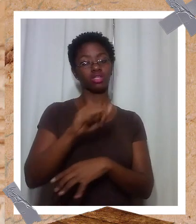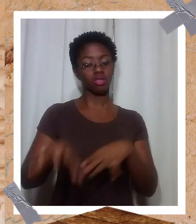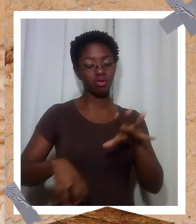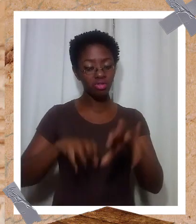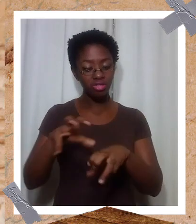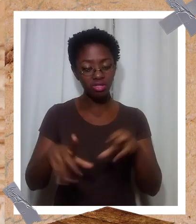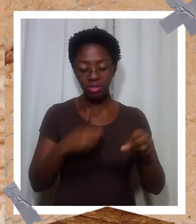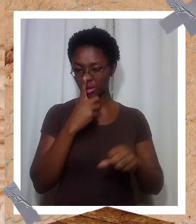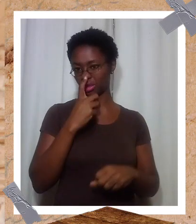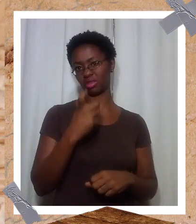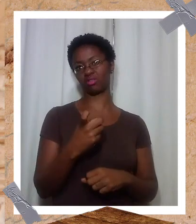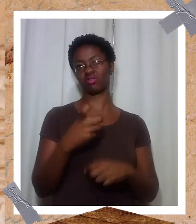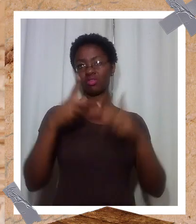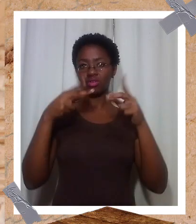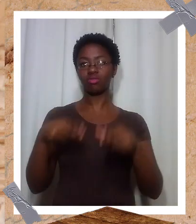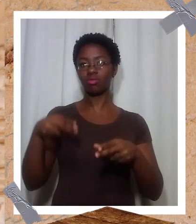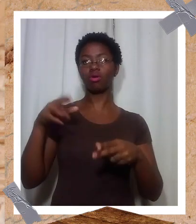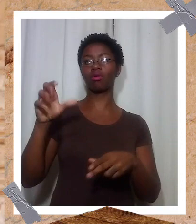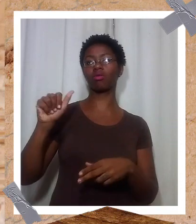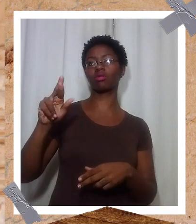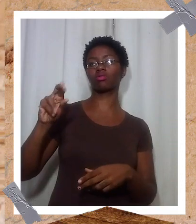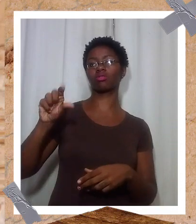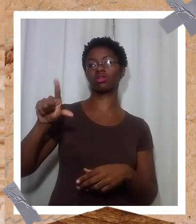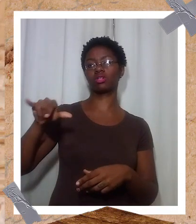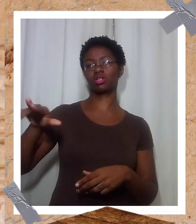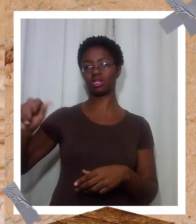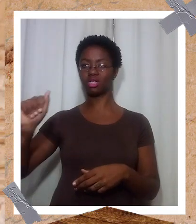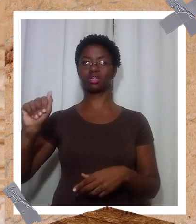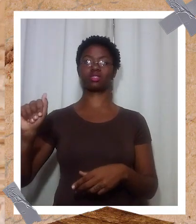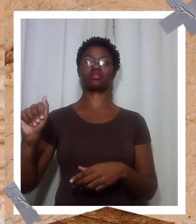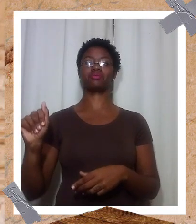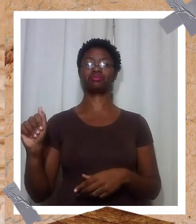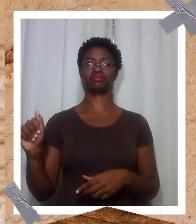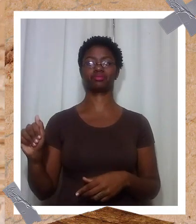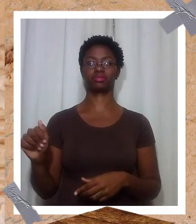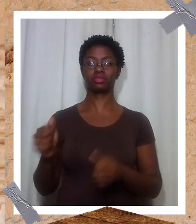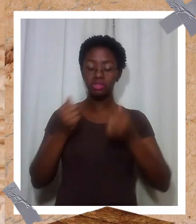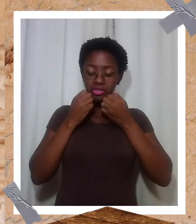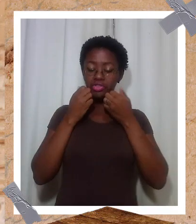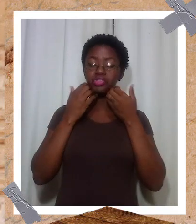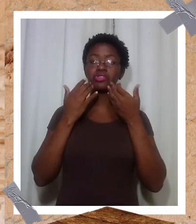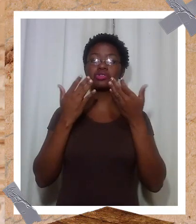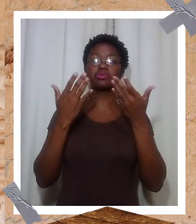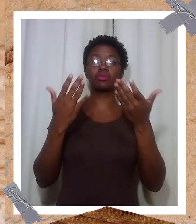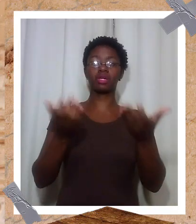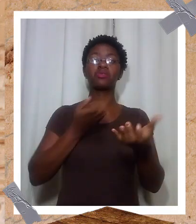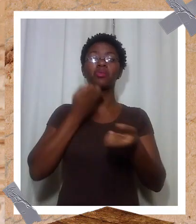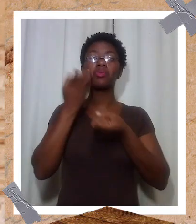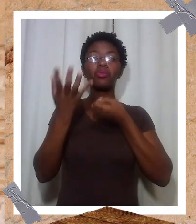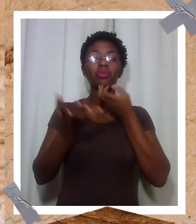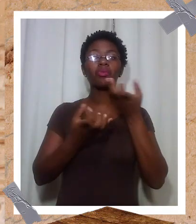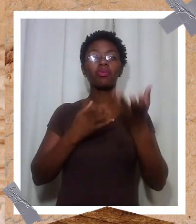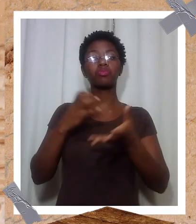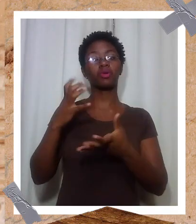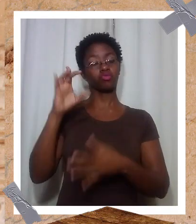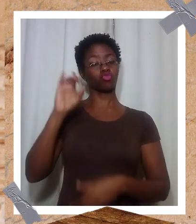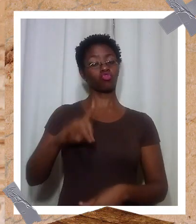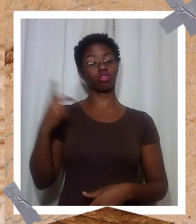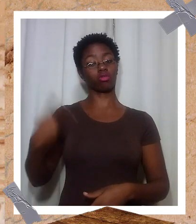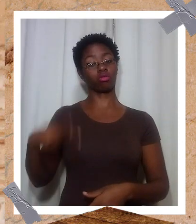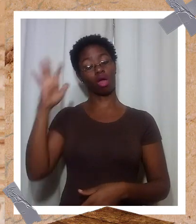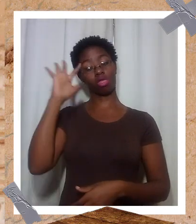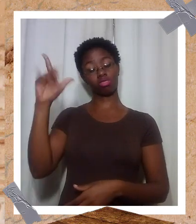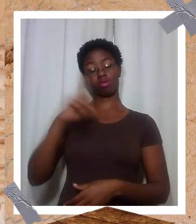como Maria Carolina de Jesus, que expressa no direito de sonhar,